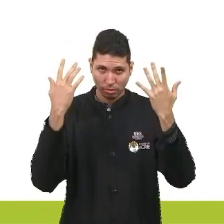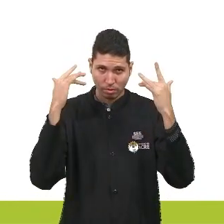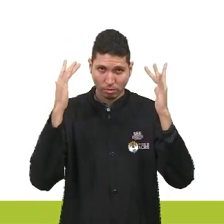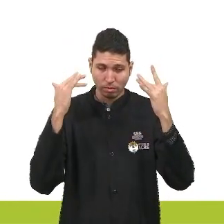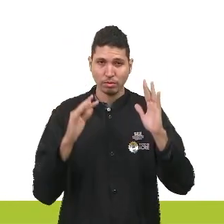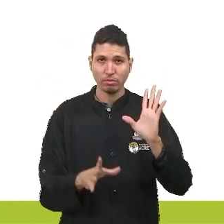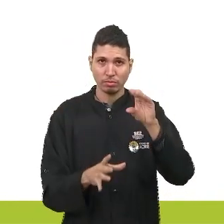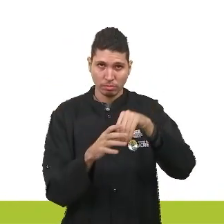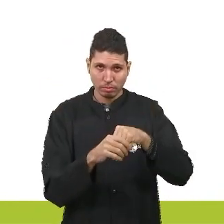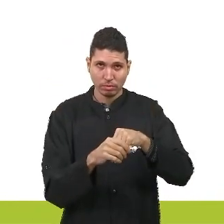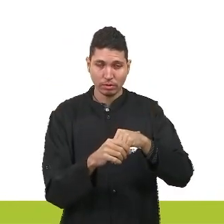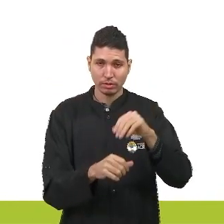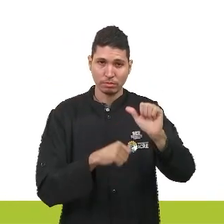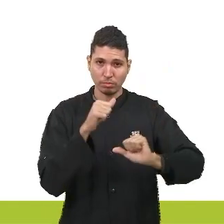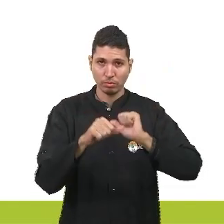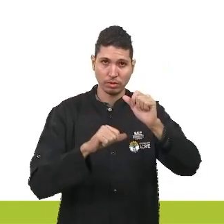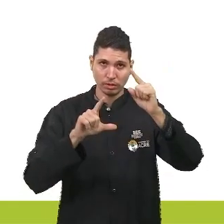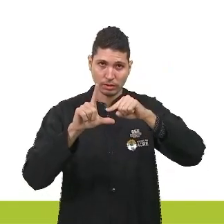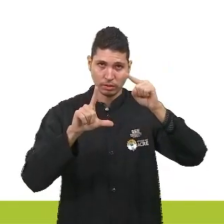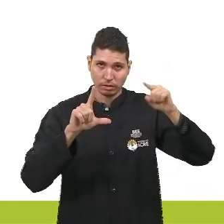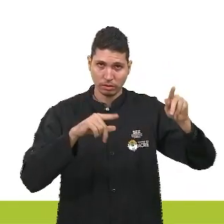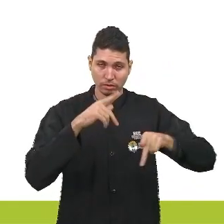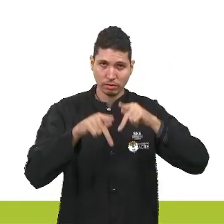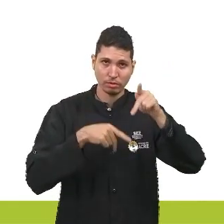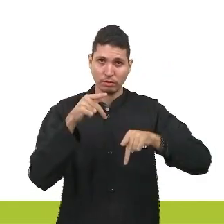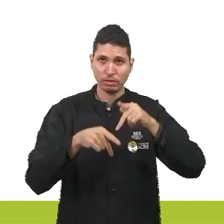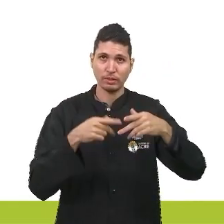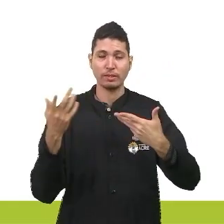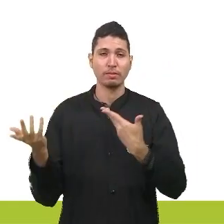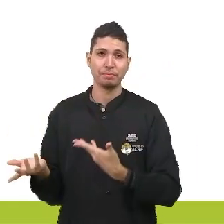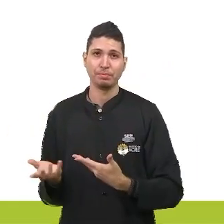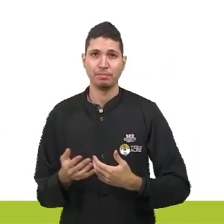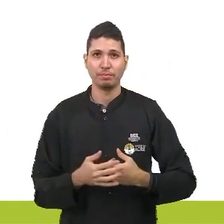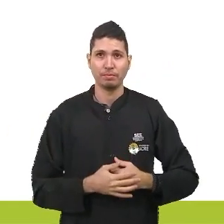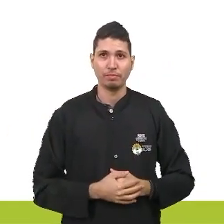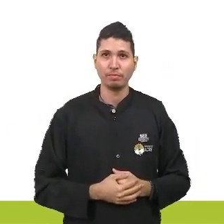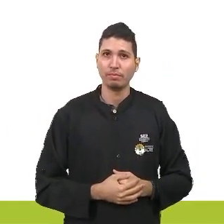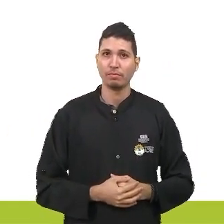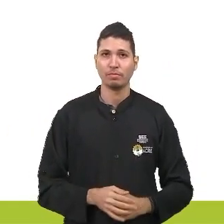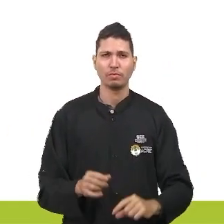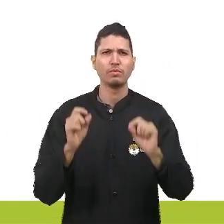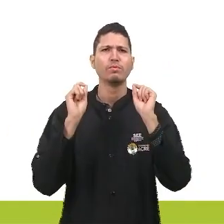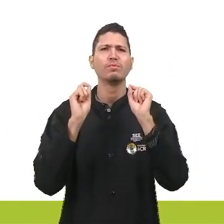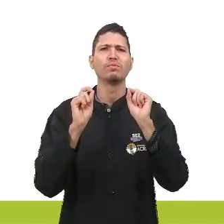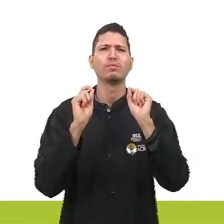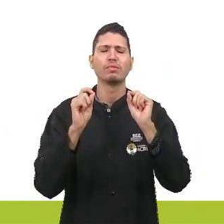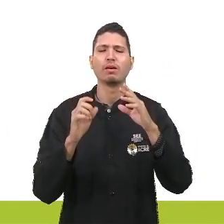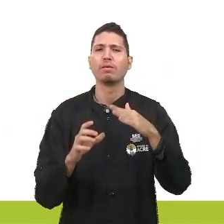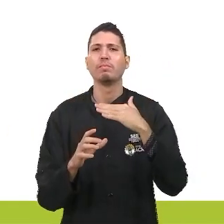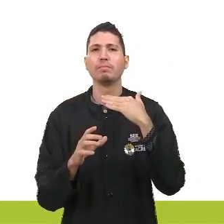mudanças. Taxa de mortalidade infantil, 12,59. O que é a mortalidade infantil?